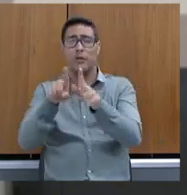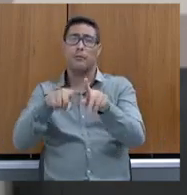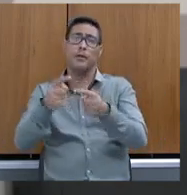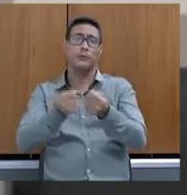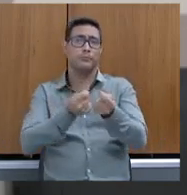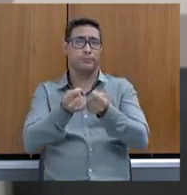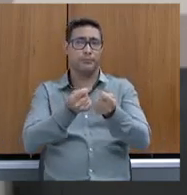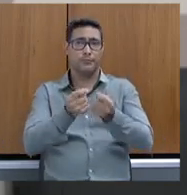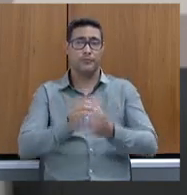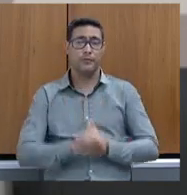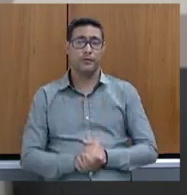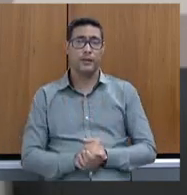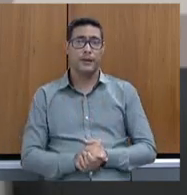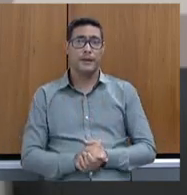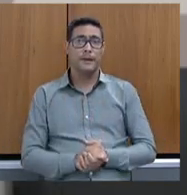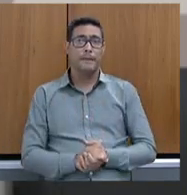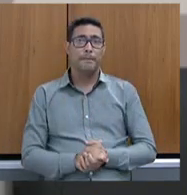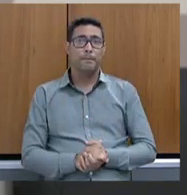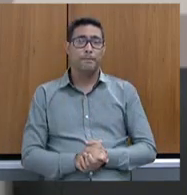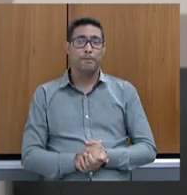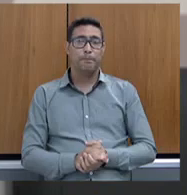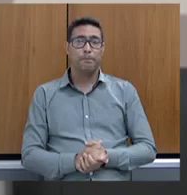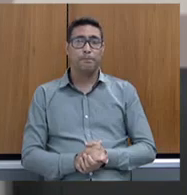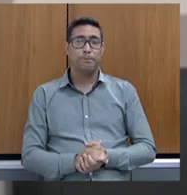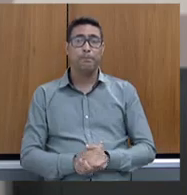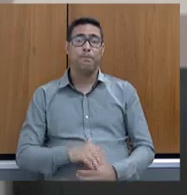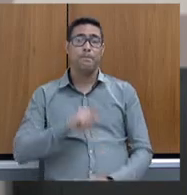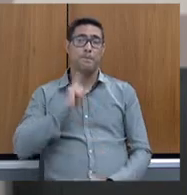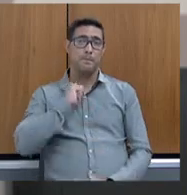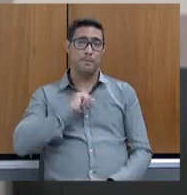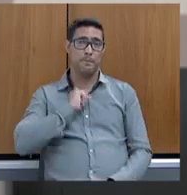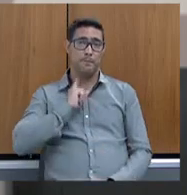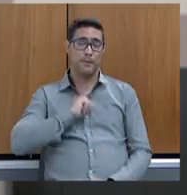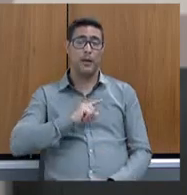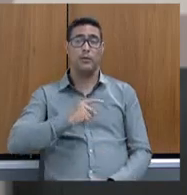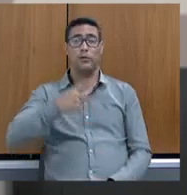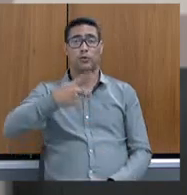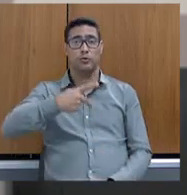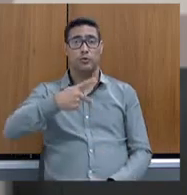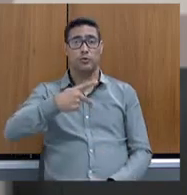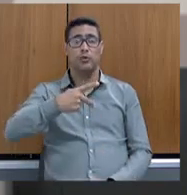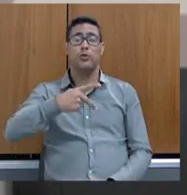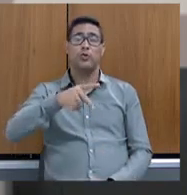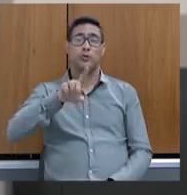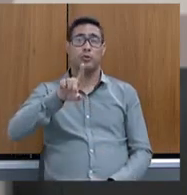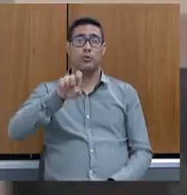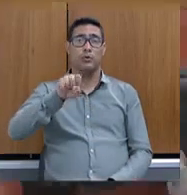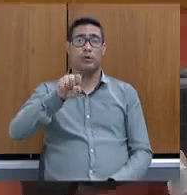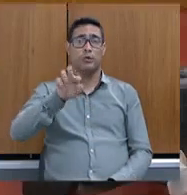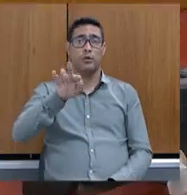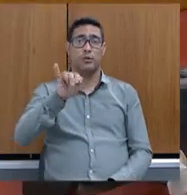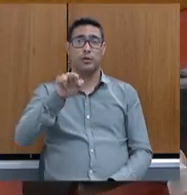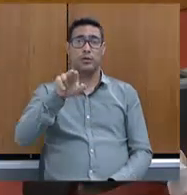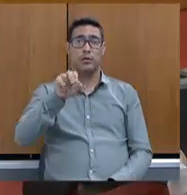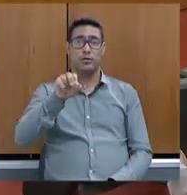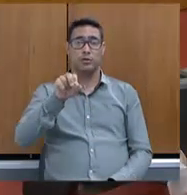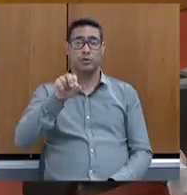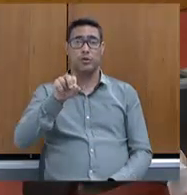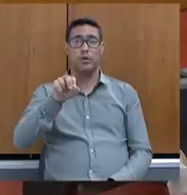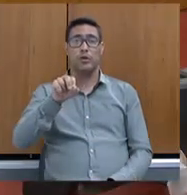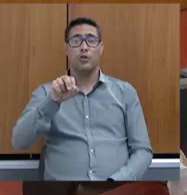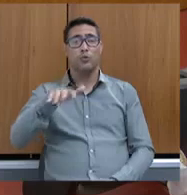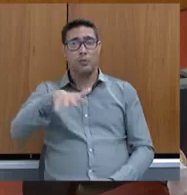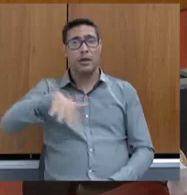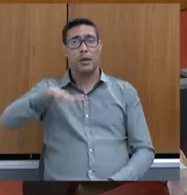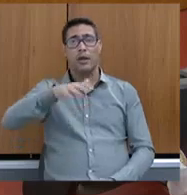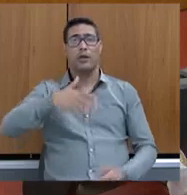pode passar Minas Gerais é o segundo destino paz nem do mercado doméstico é o segundo destino